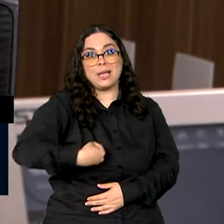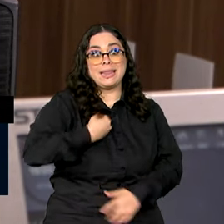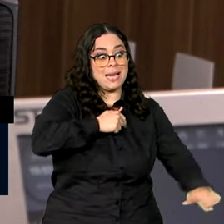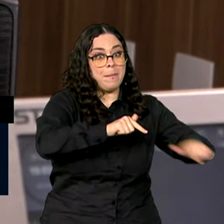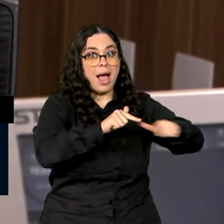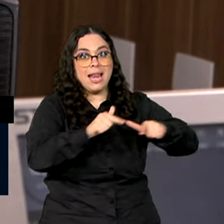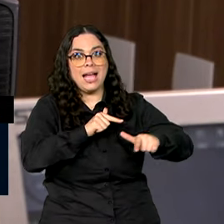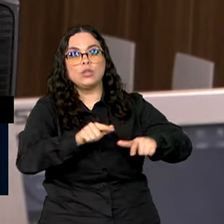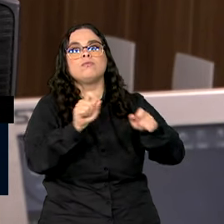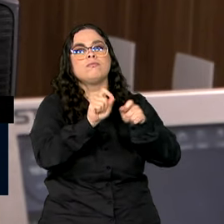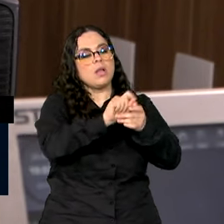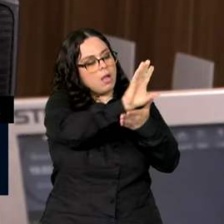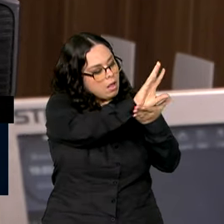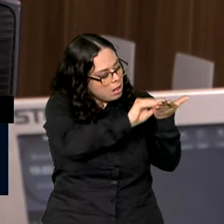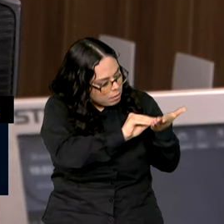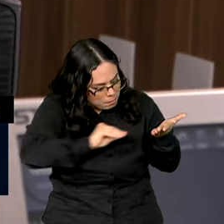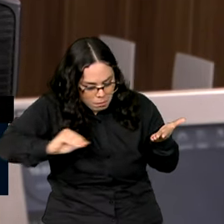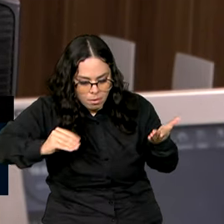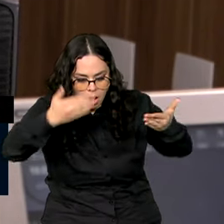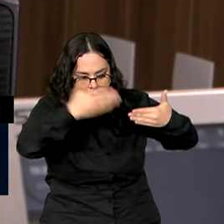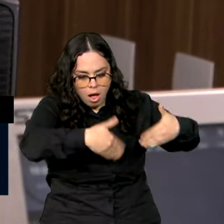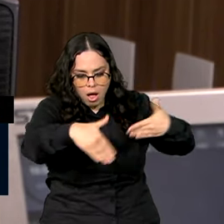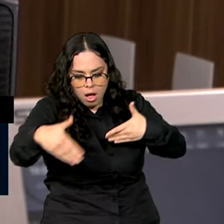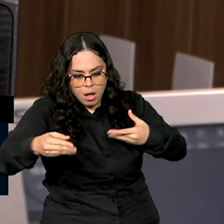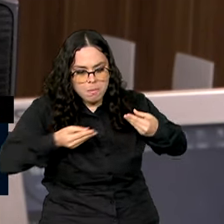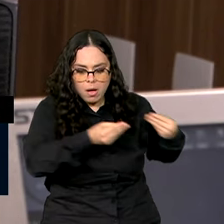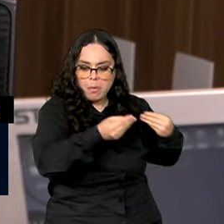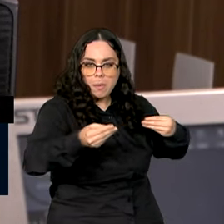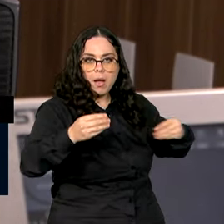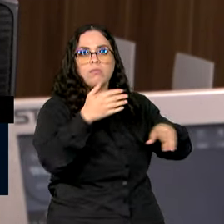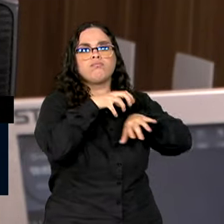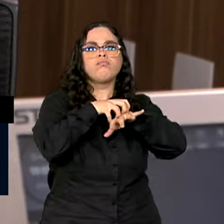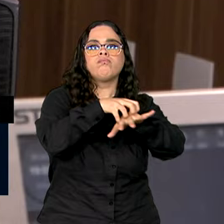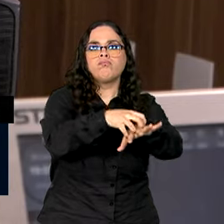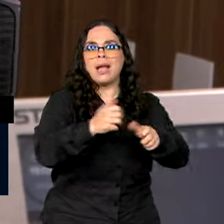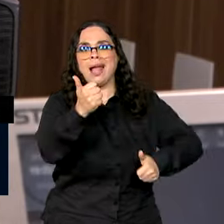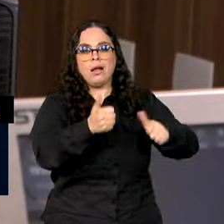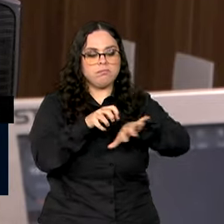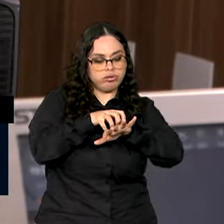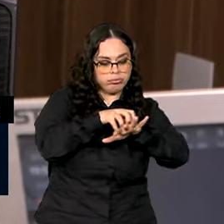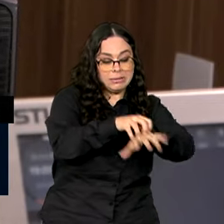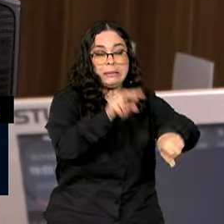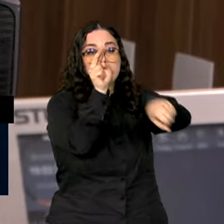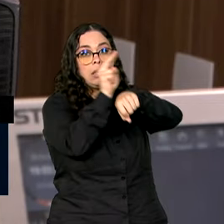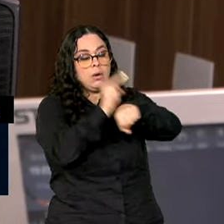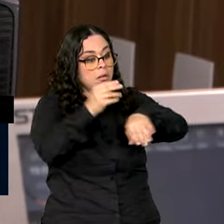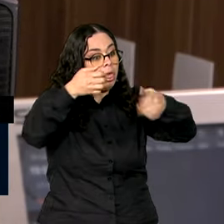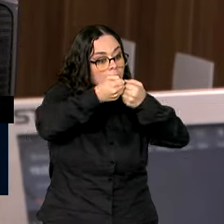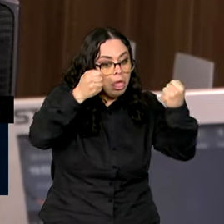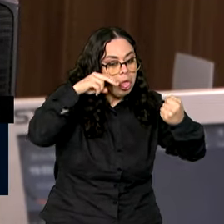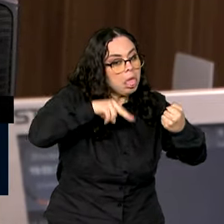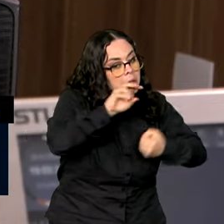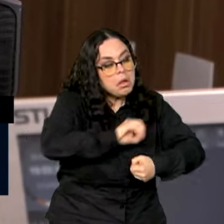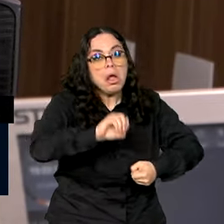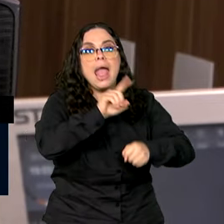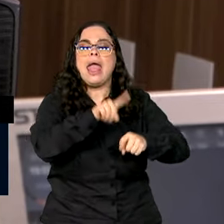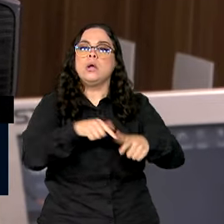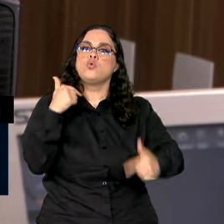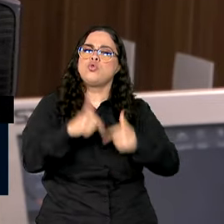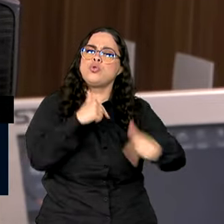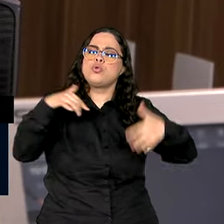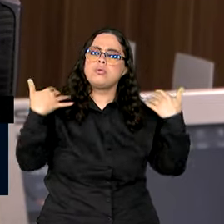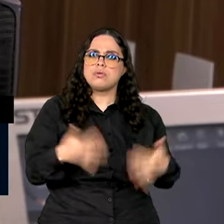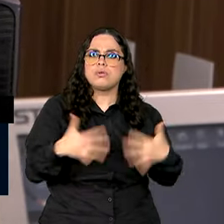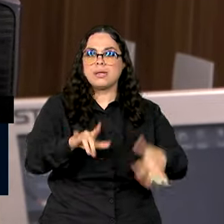produzir as provas levar até cada um desses locais em segurança é uma operação realmente gigantesca pra gente que teve a